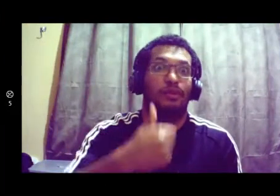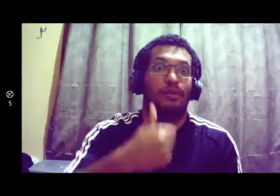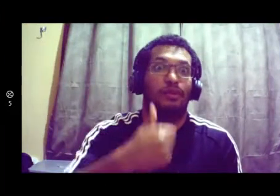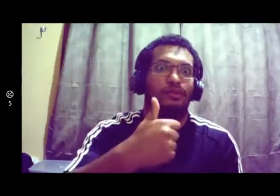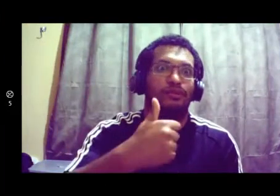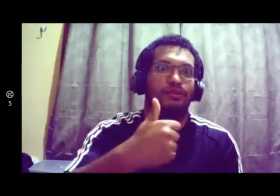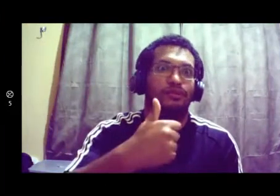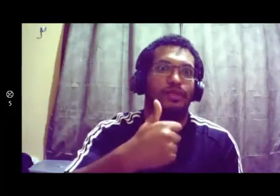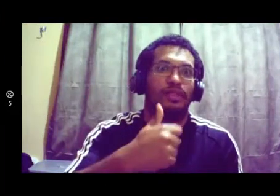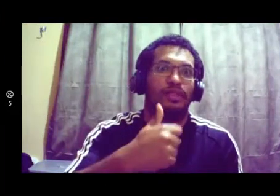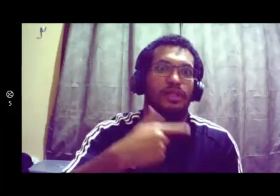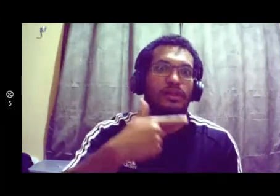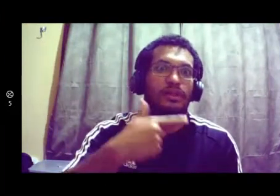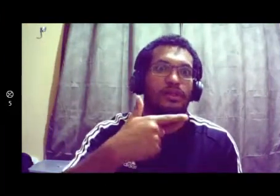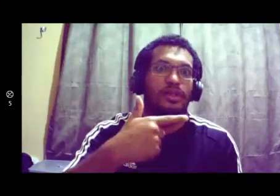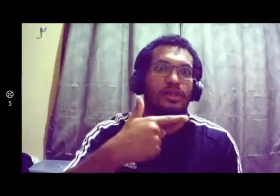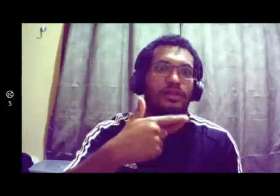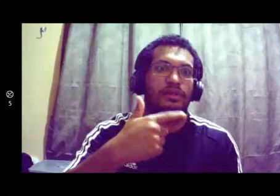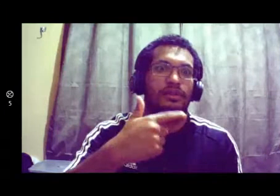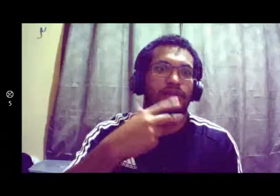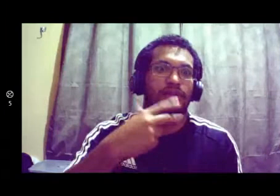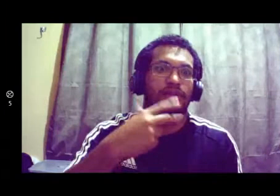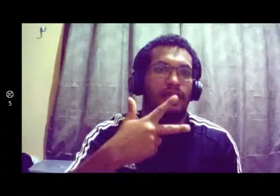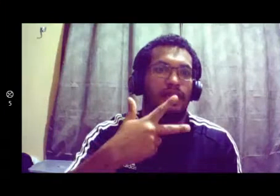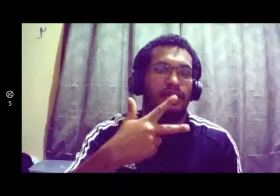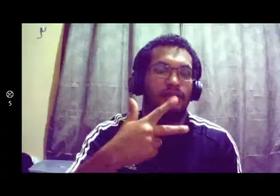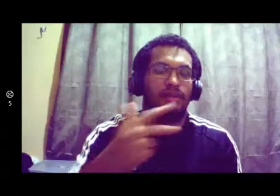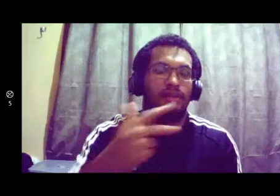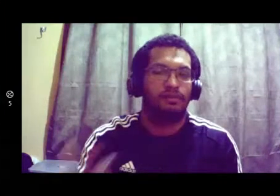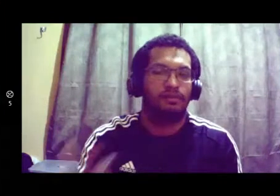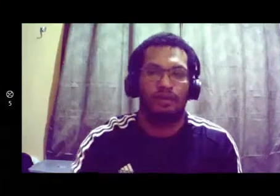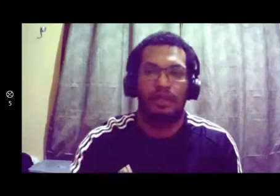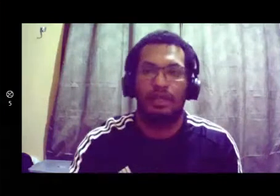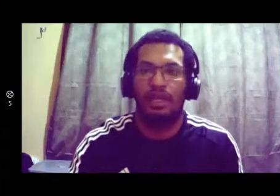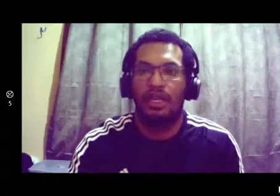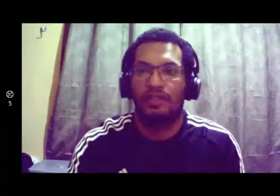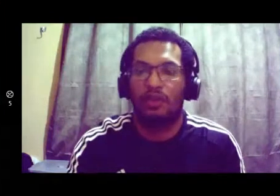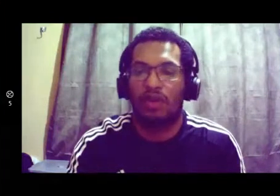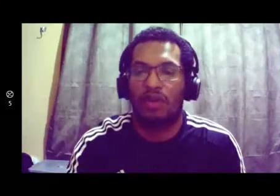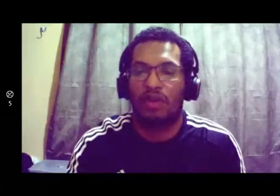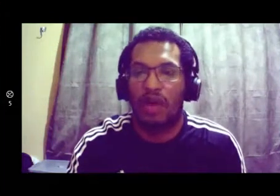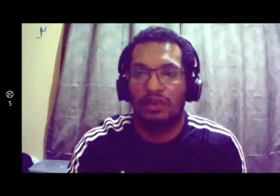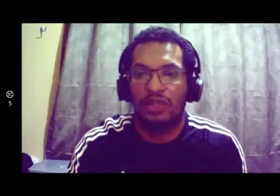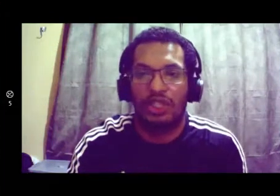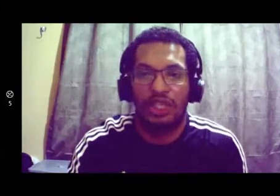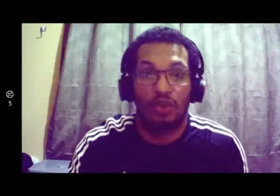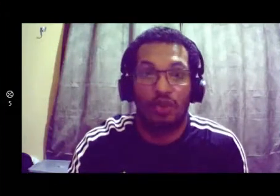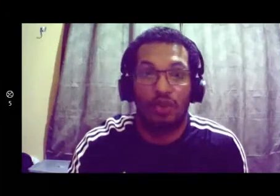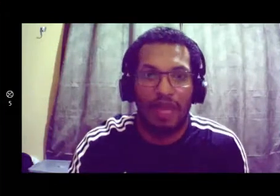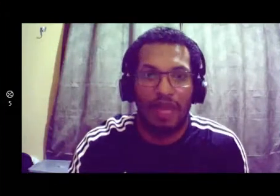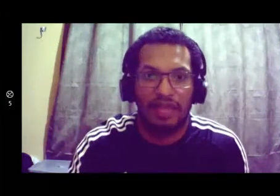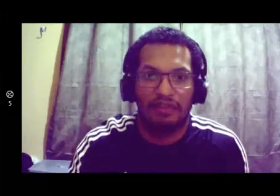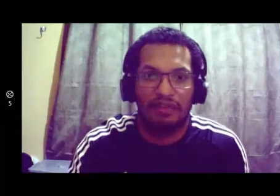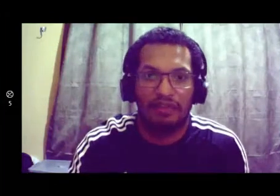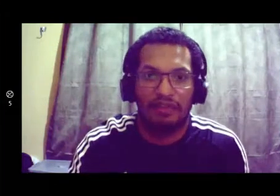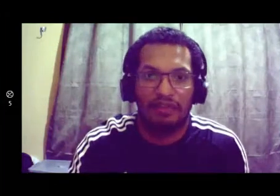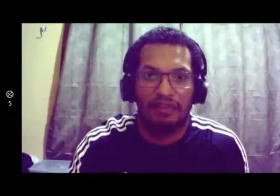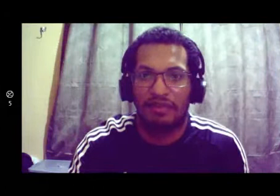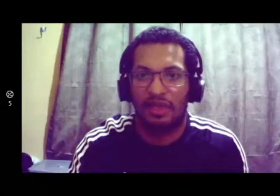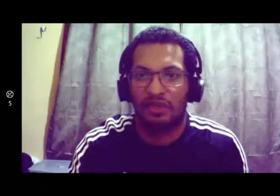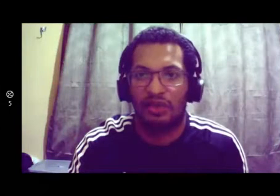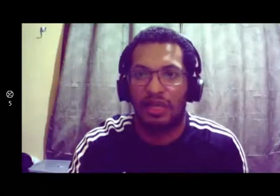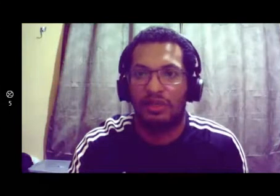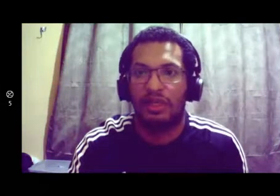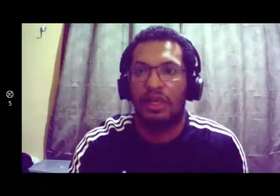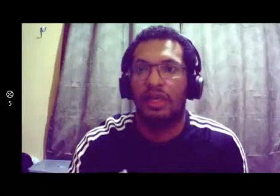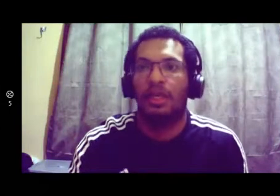1º, dia 1, dia 2, dia 3. Aí vai colocar quais os dias do mês, na verdade, né? Nem da